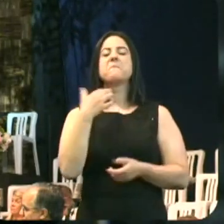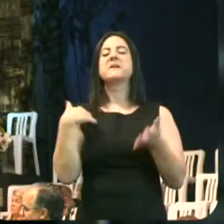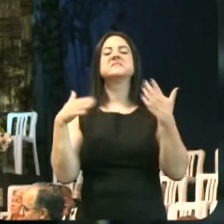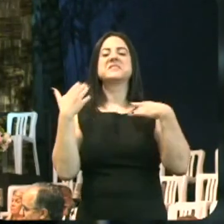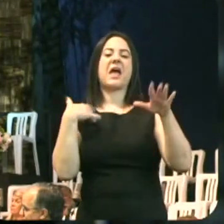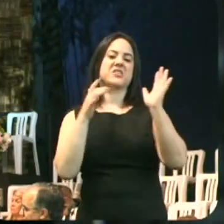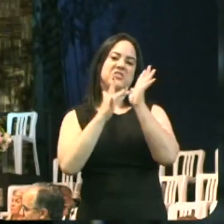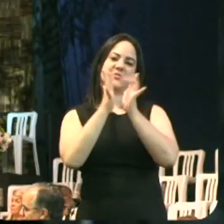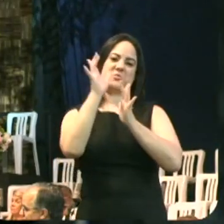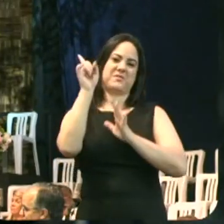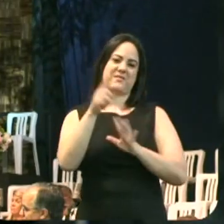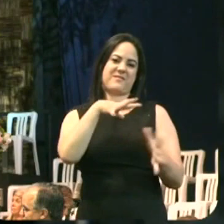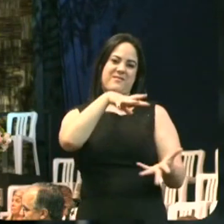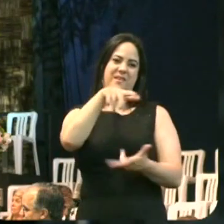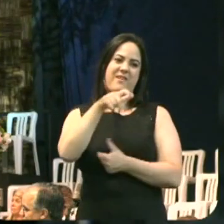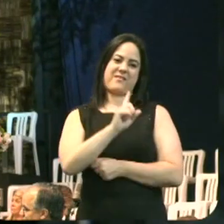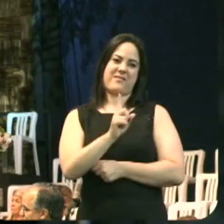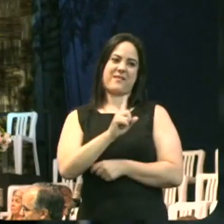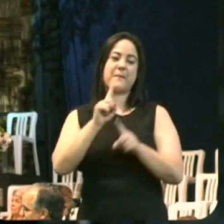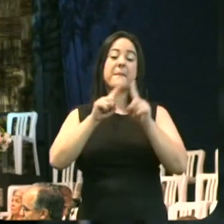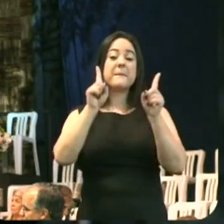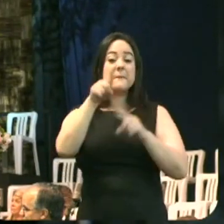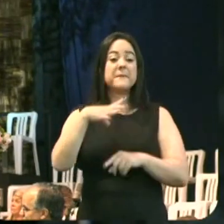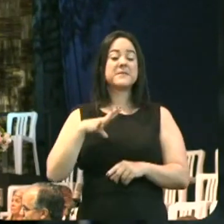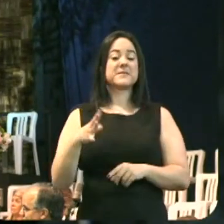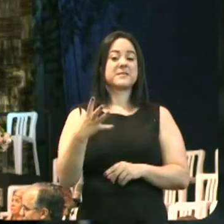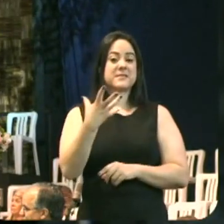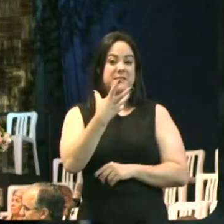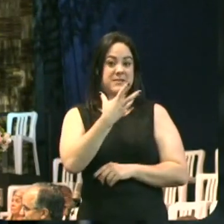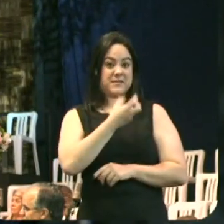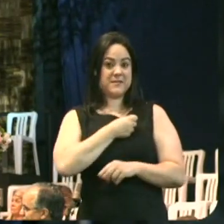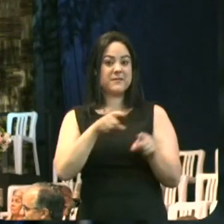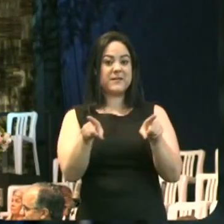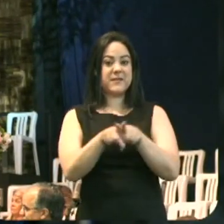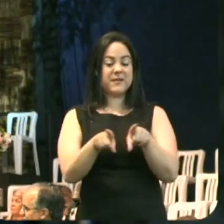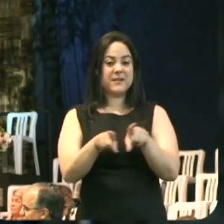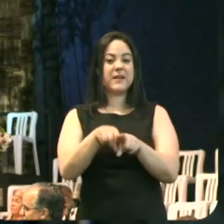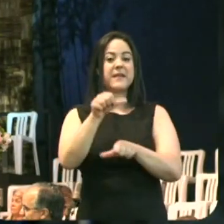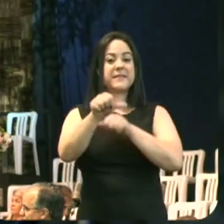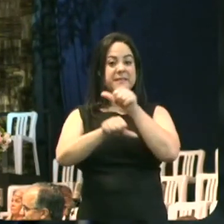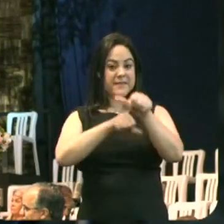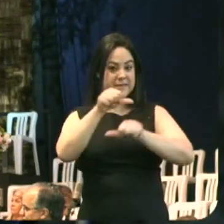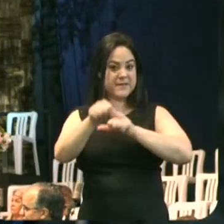turístico aqui, ele veio aqui para salvar e transformar,